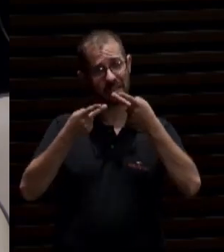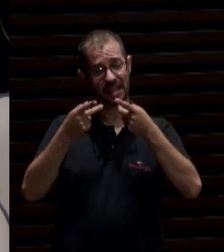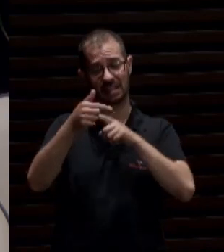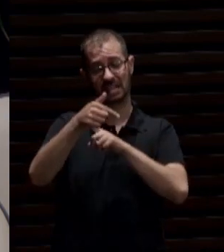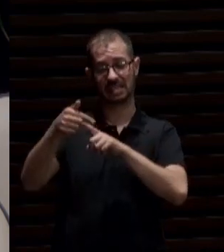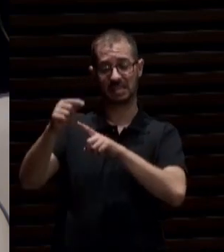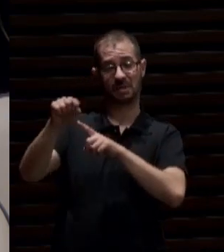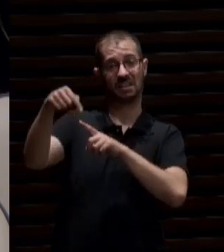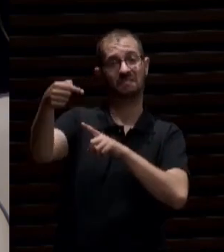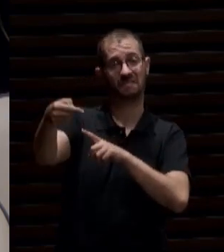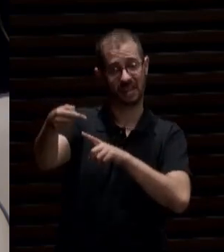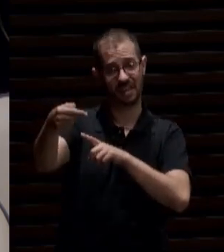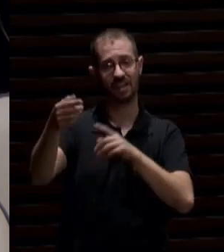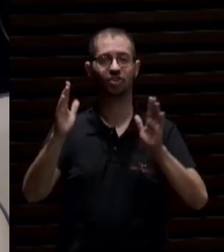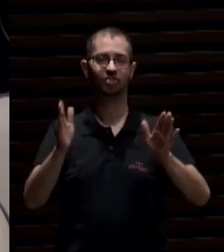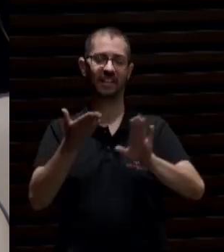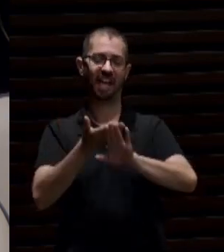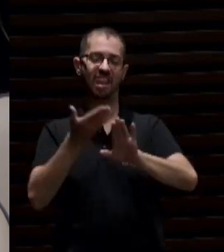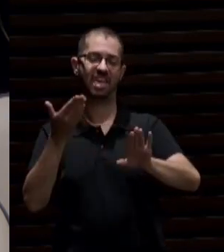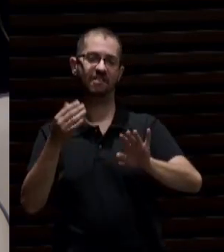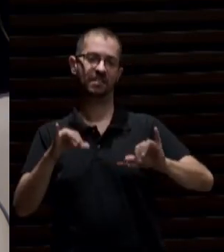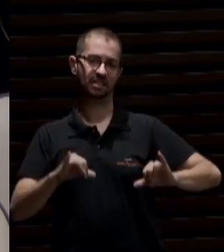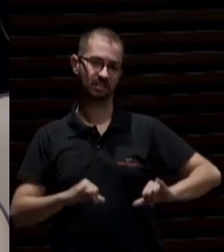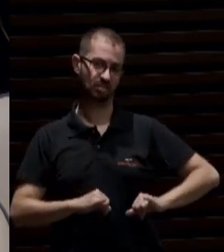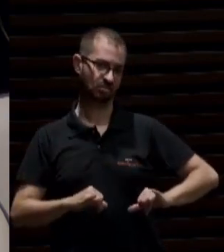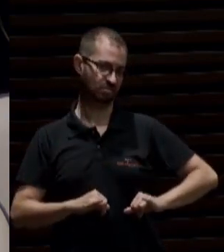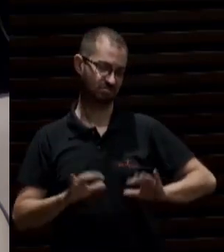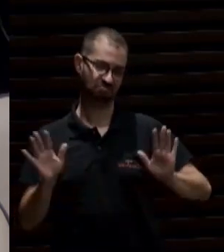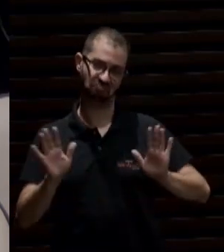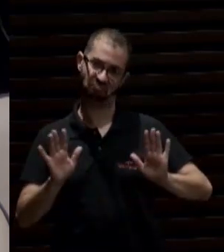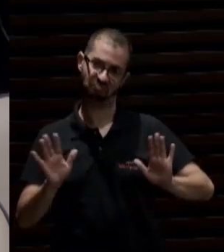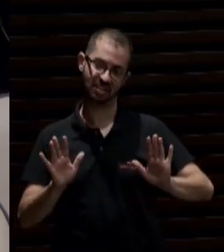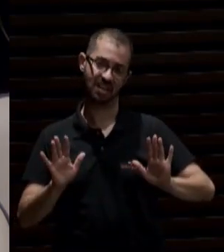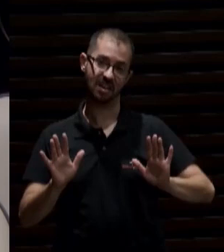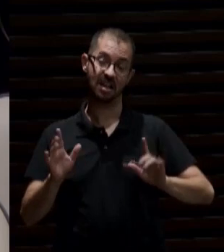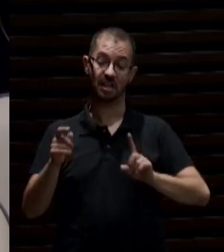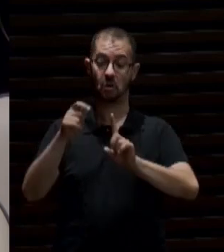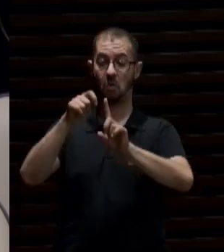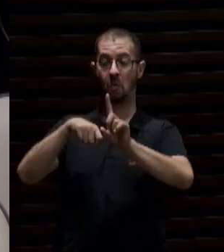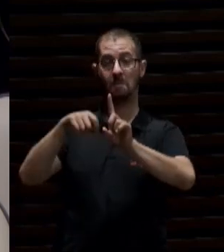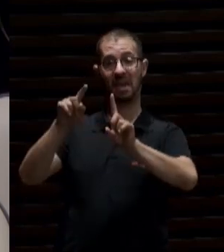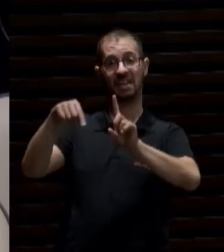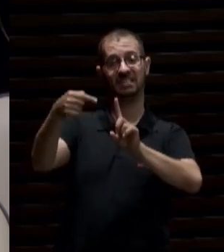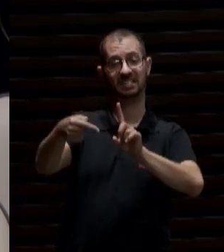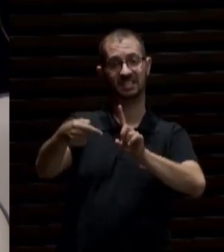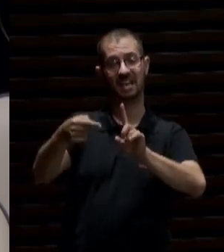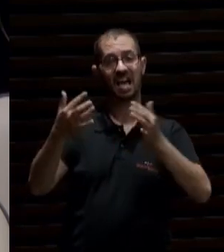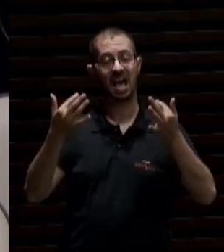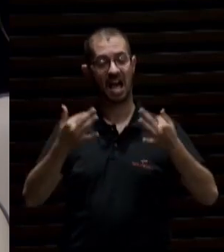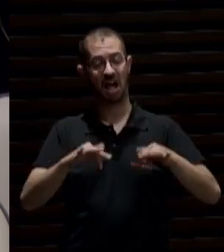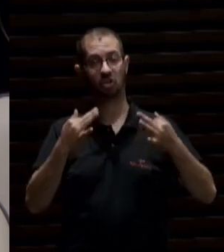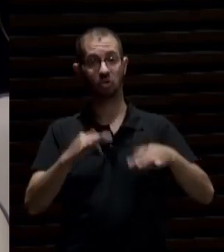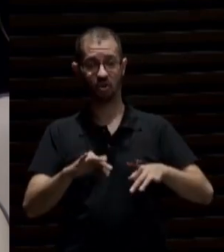semana nós estaremos livres da nossa dor. Eu não posso prometer para vocês que daqui um mês a dor que bateu na